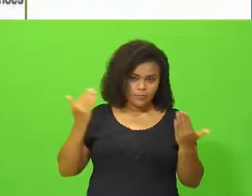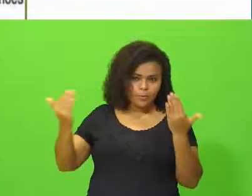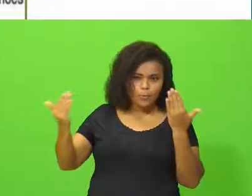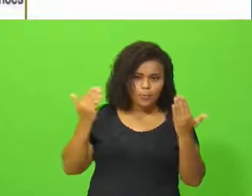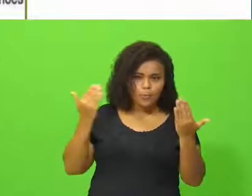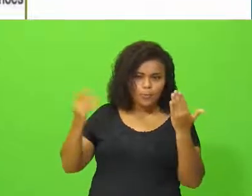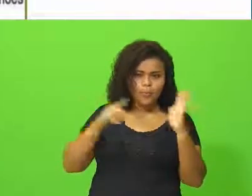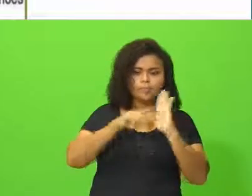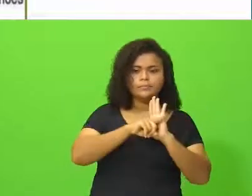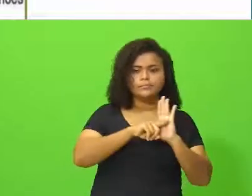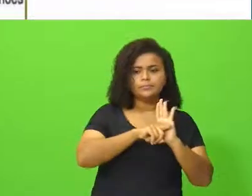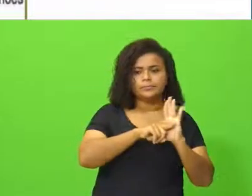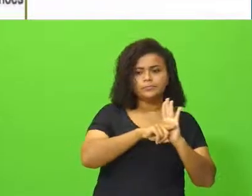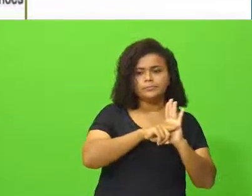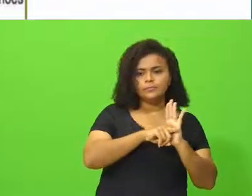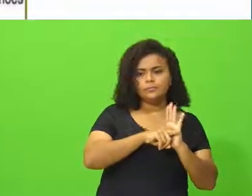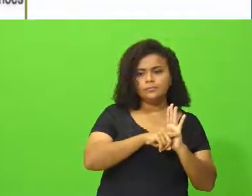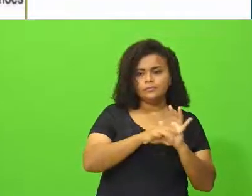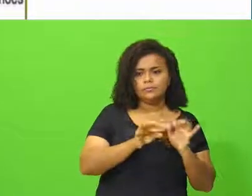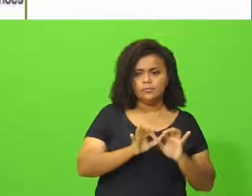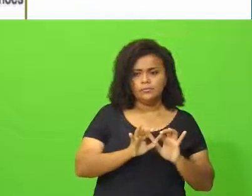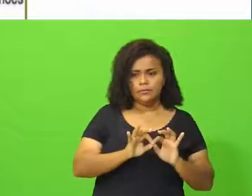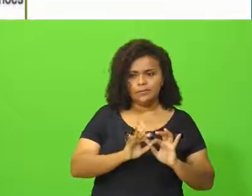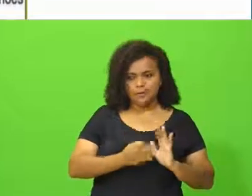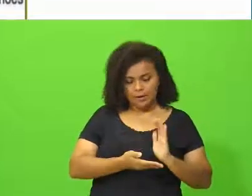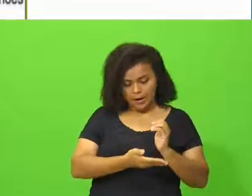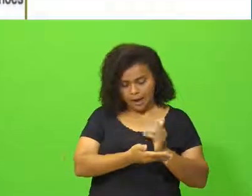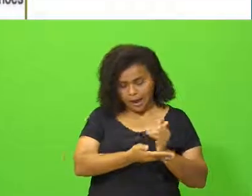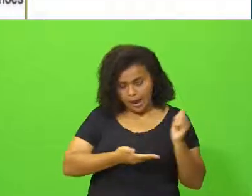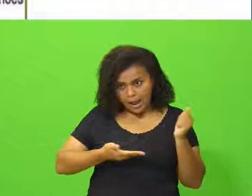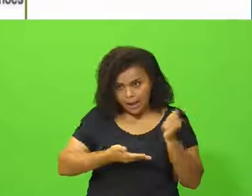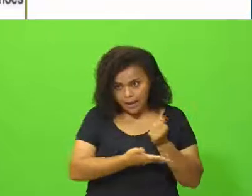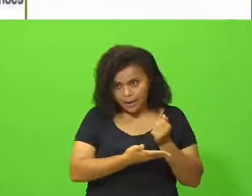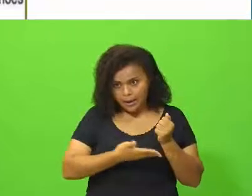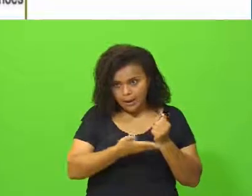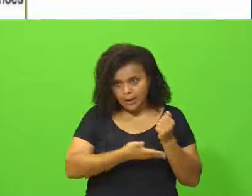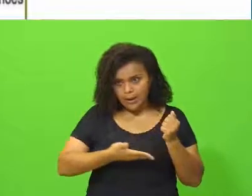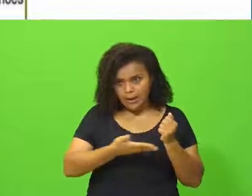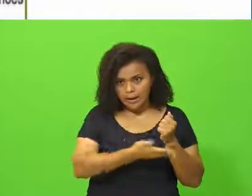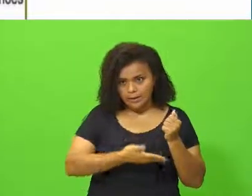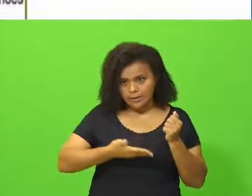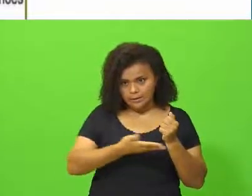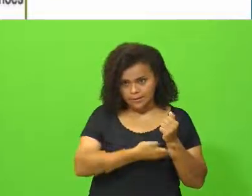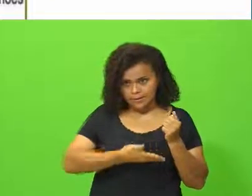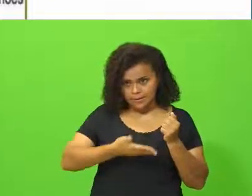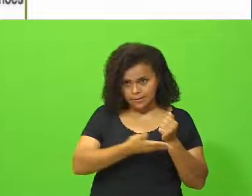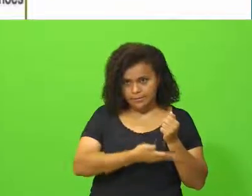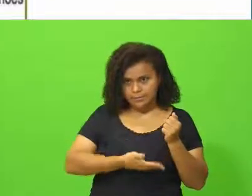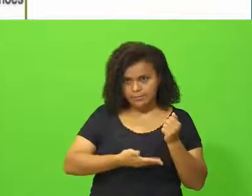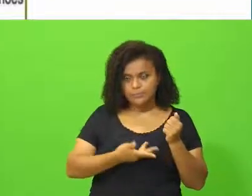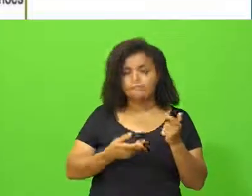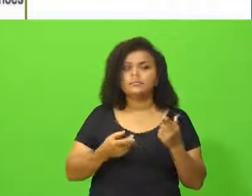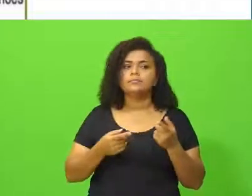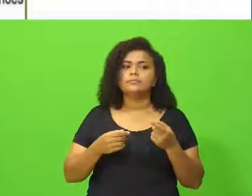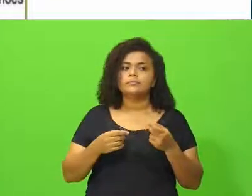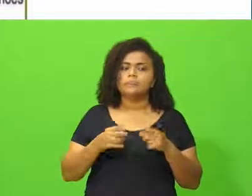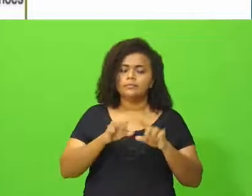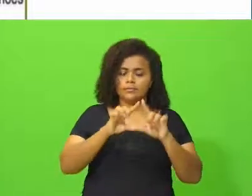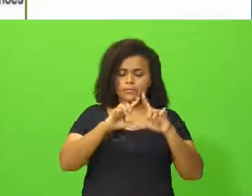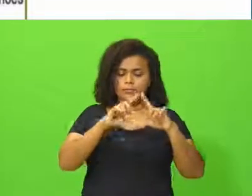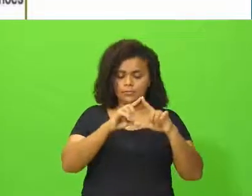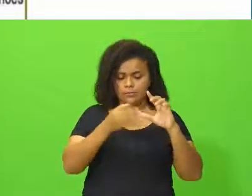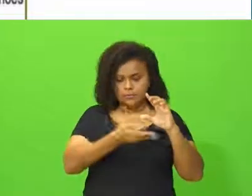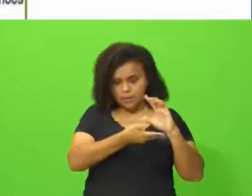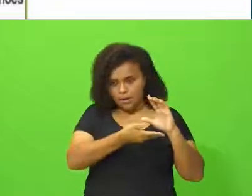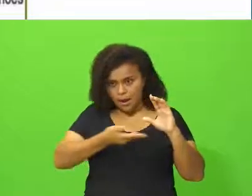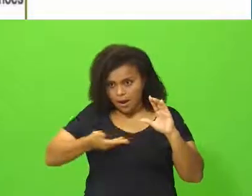aqui a pirâmide. Nós temos essa região, professor, que é a base. A base, vocês estão